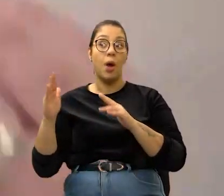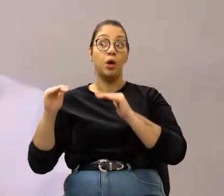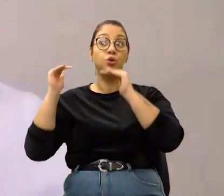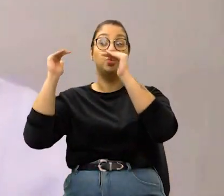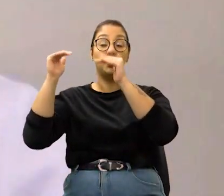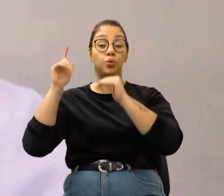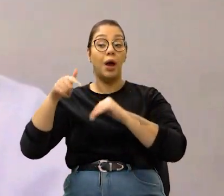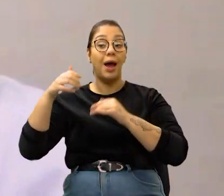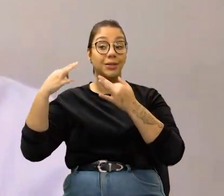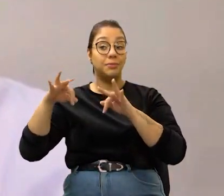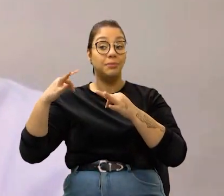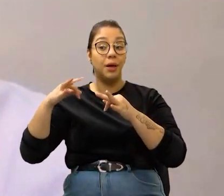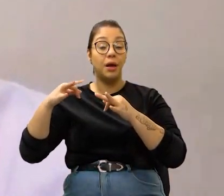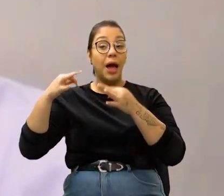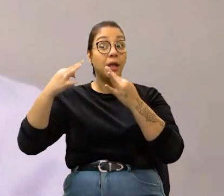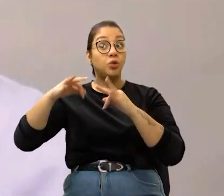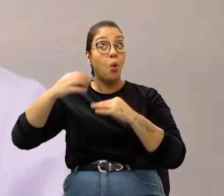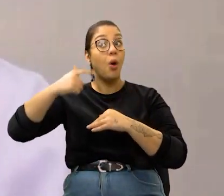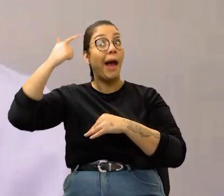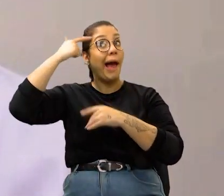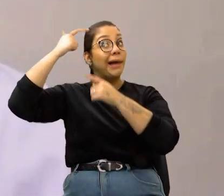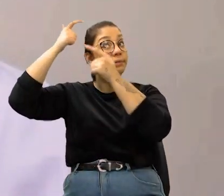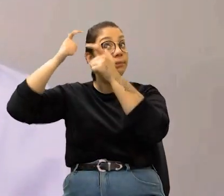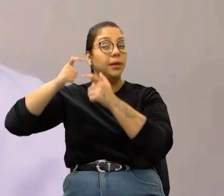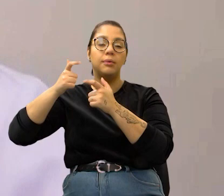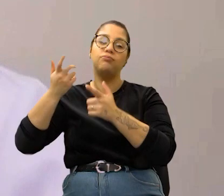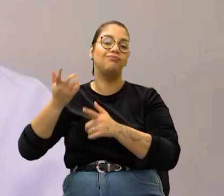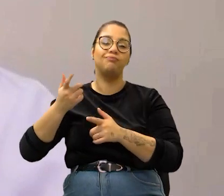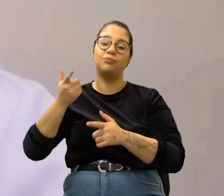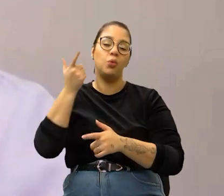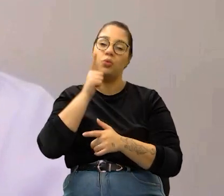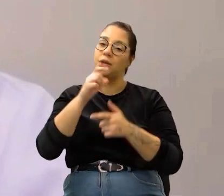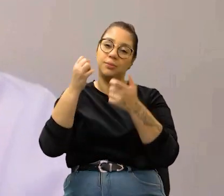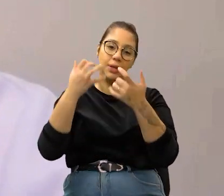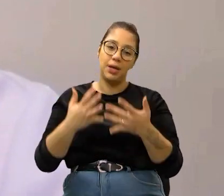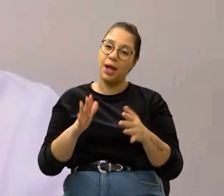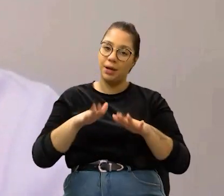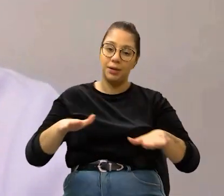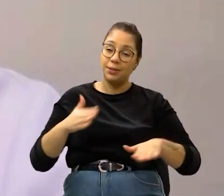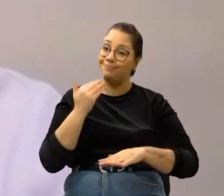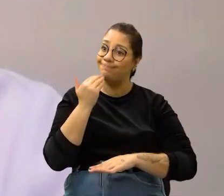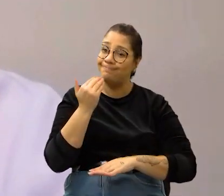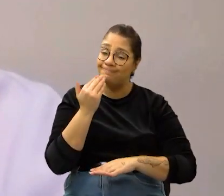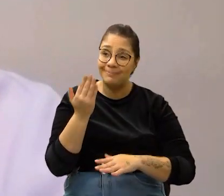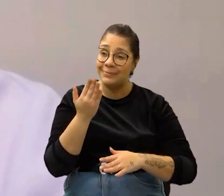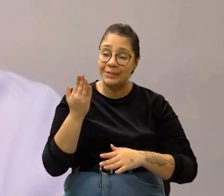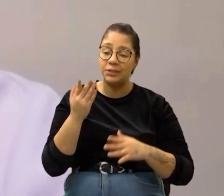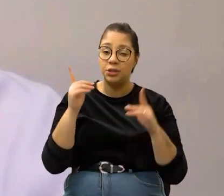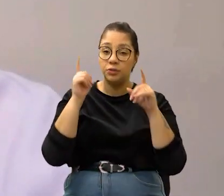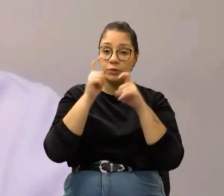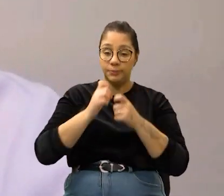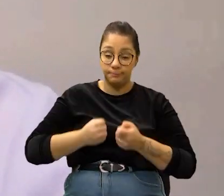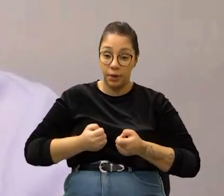adulto, falar, a dor de cabeça está aqui, a criança não consegue ter isso, mas